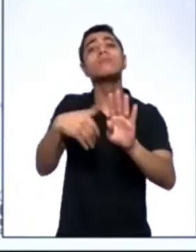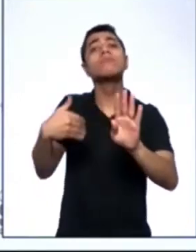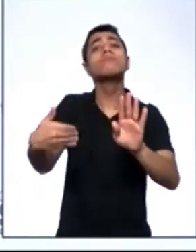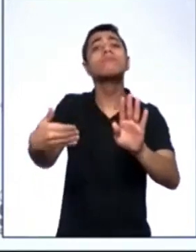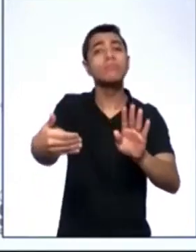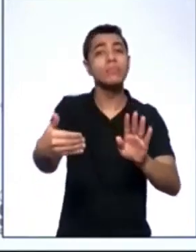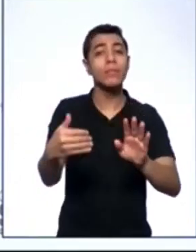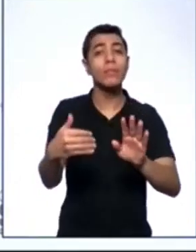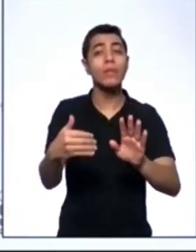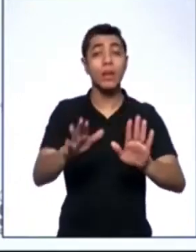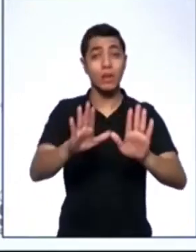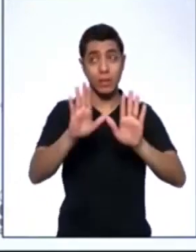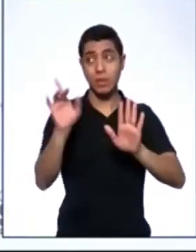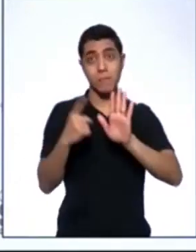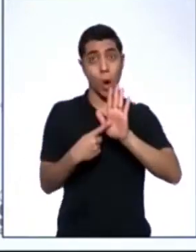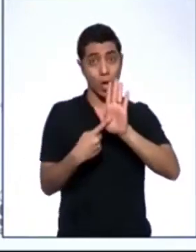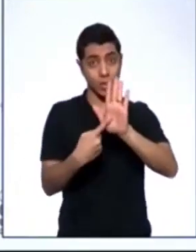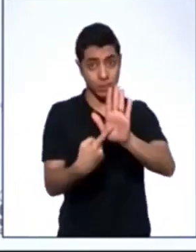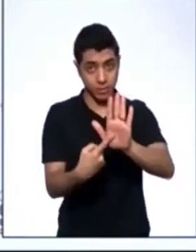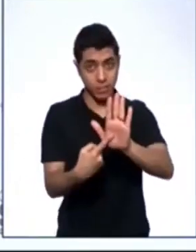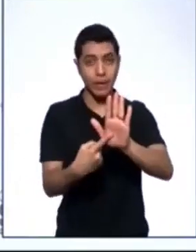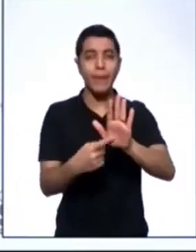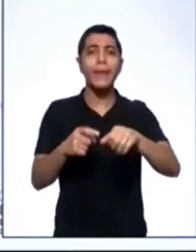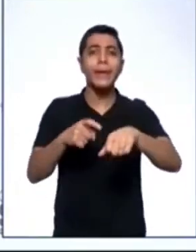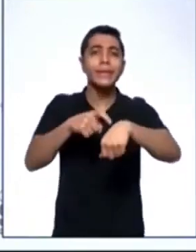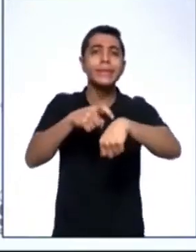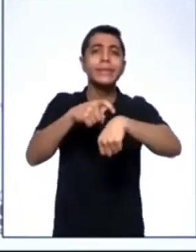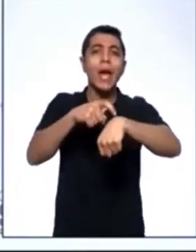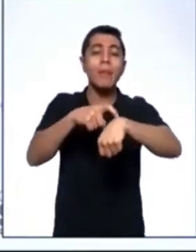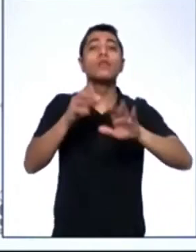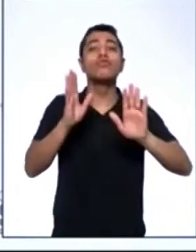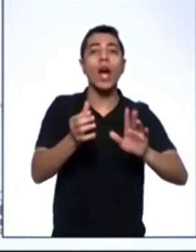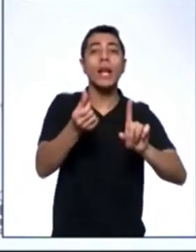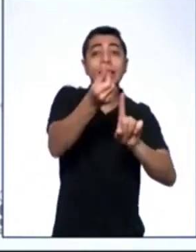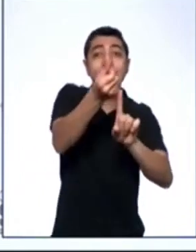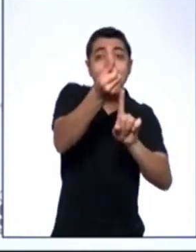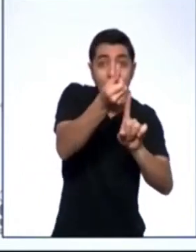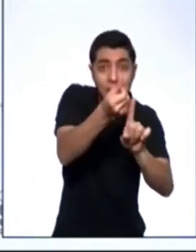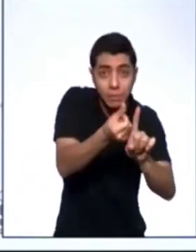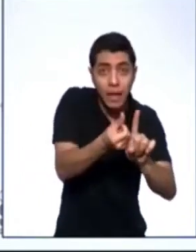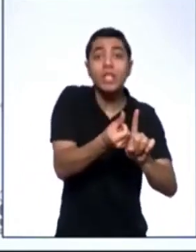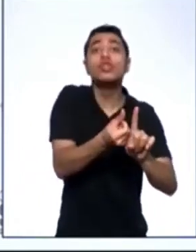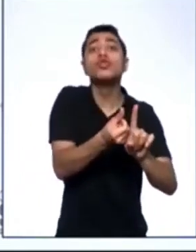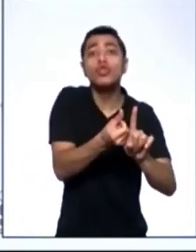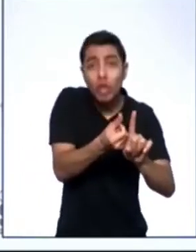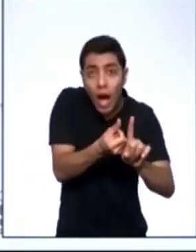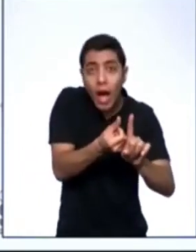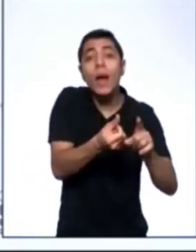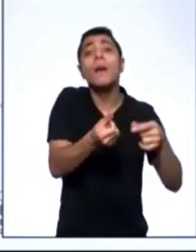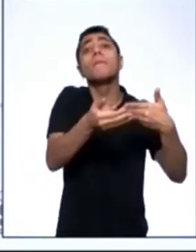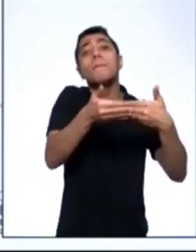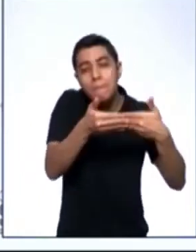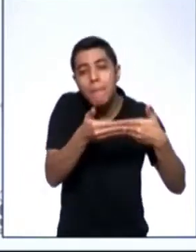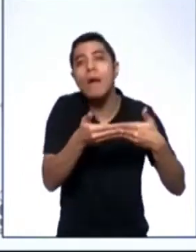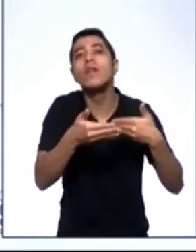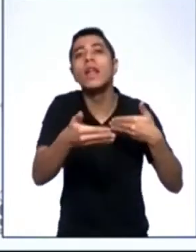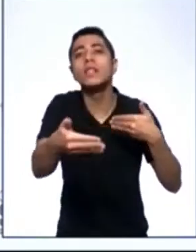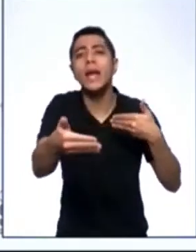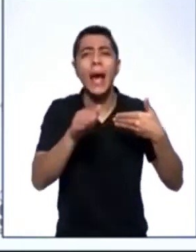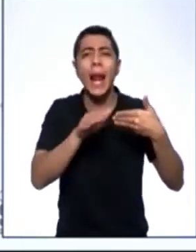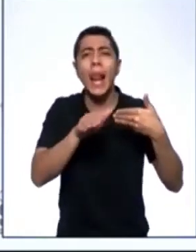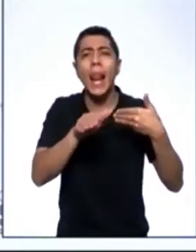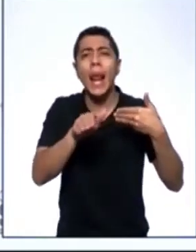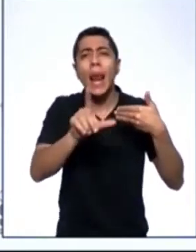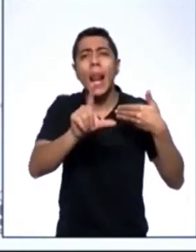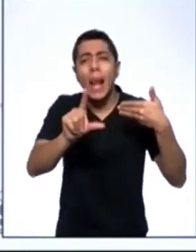tempo mínimo e após o sexto mês para que o reservatório atinge o nível zero de sua